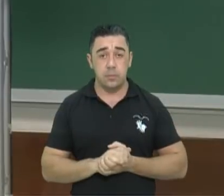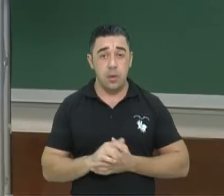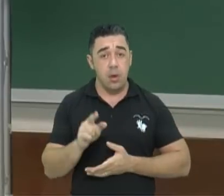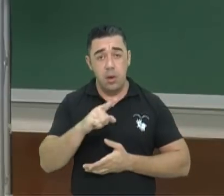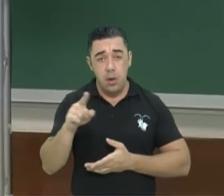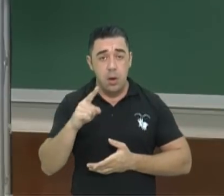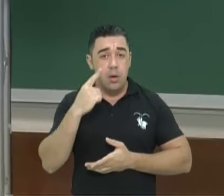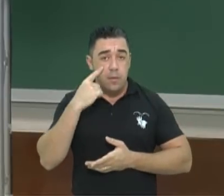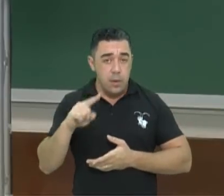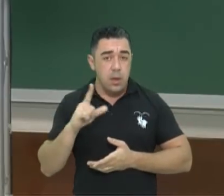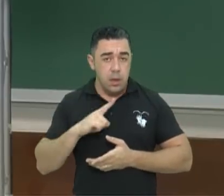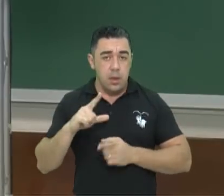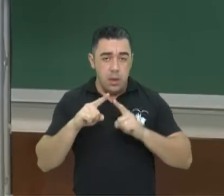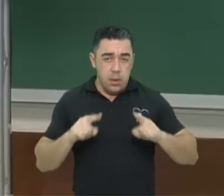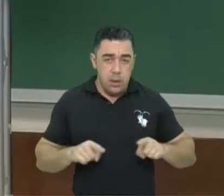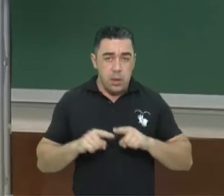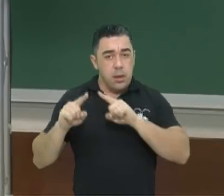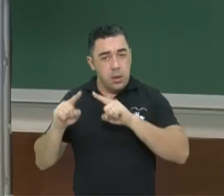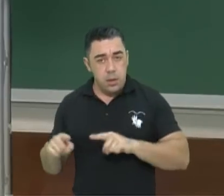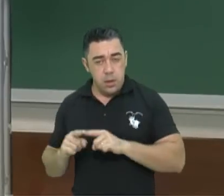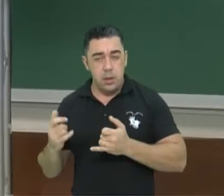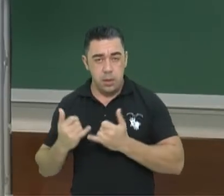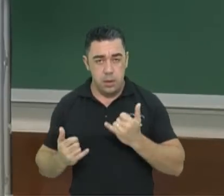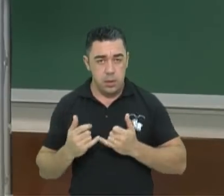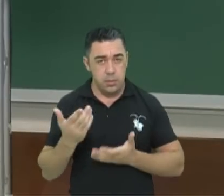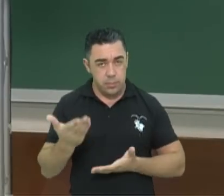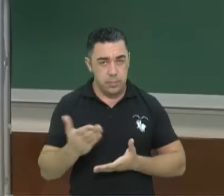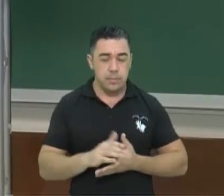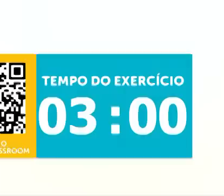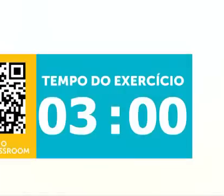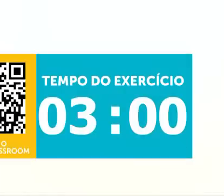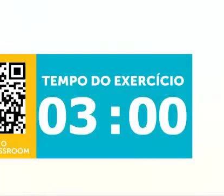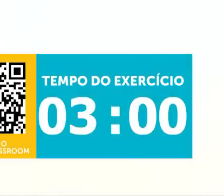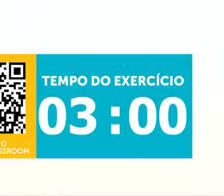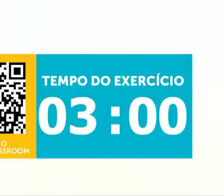nós vamos cair em semelhança de triângulos. Tá bom, gente?